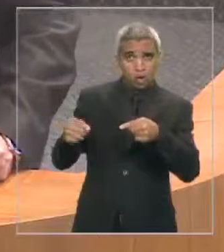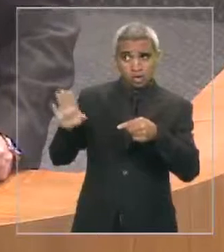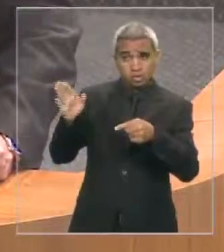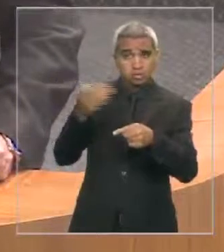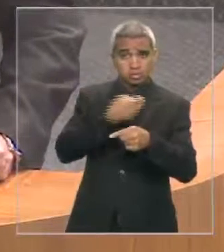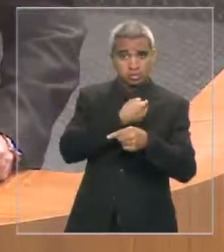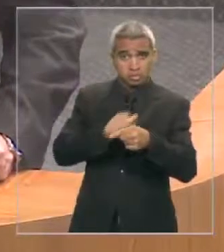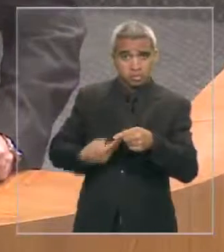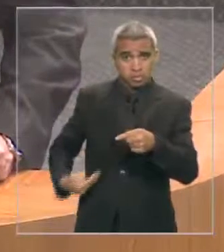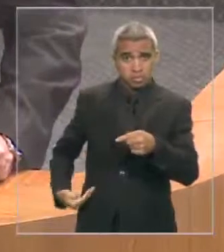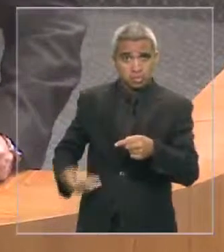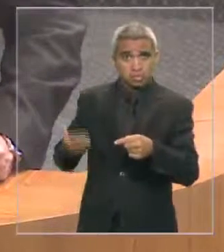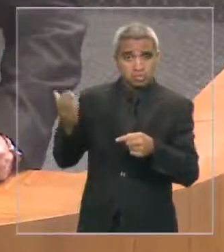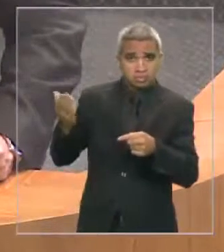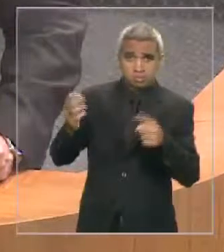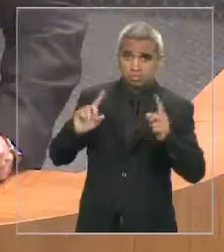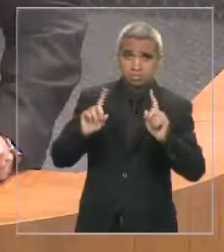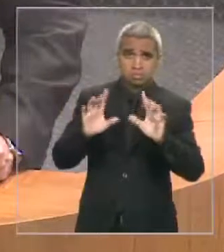Executivo